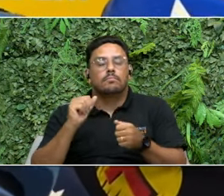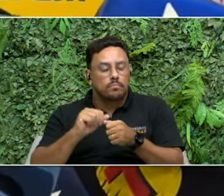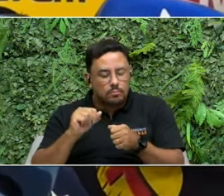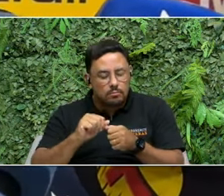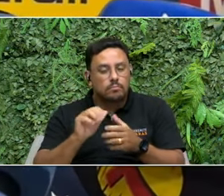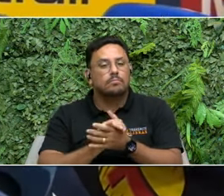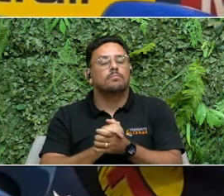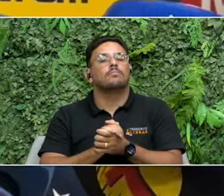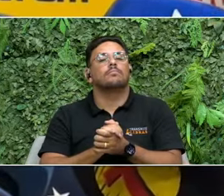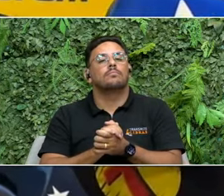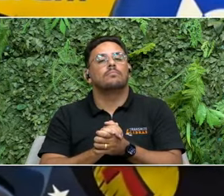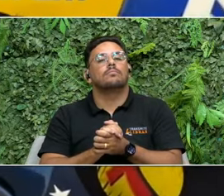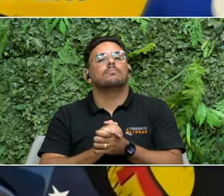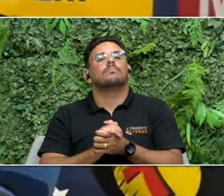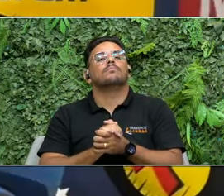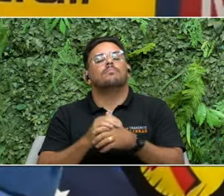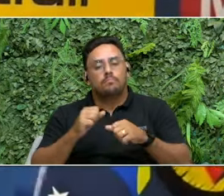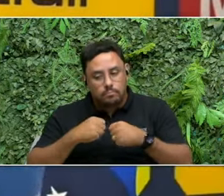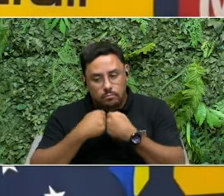conendo